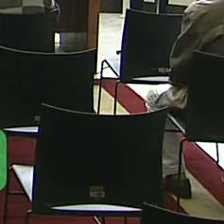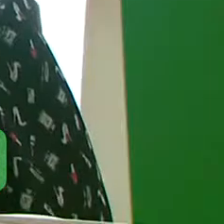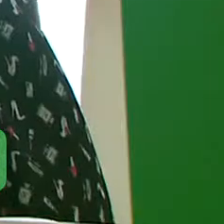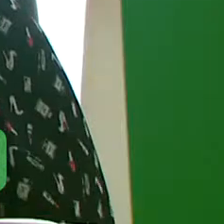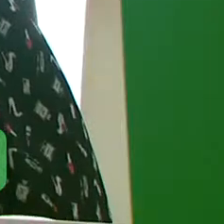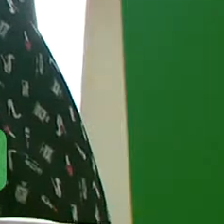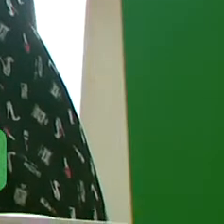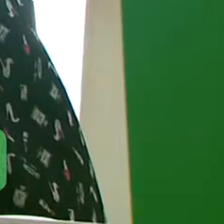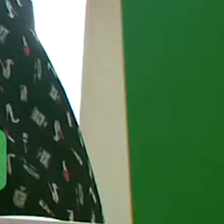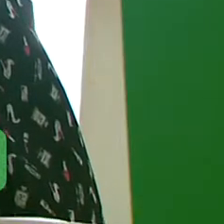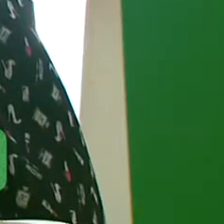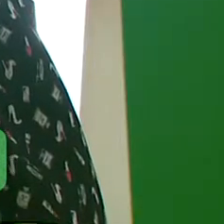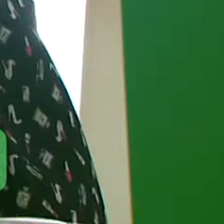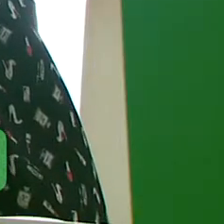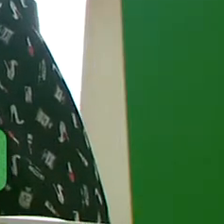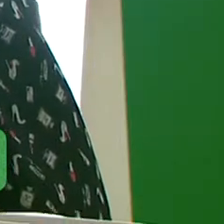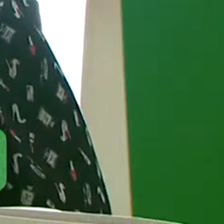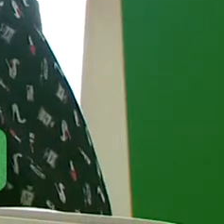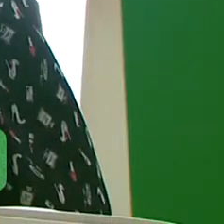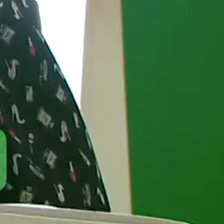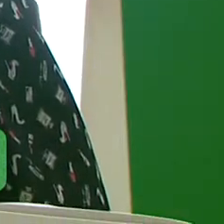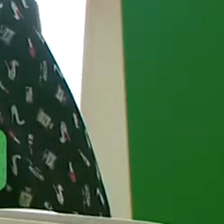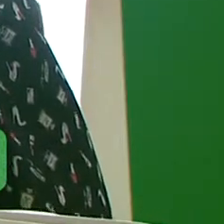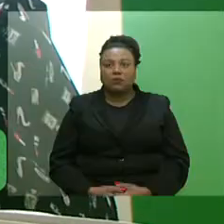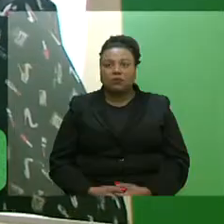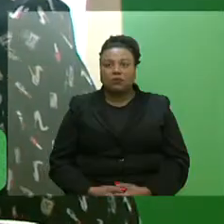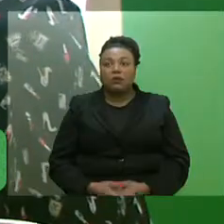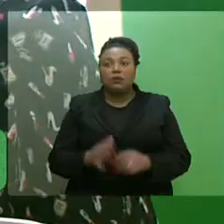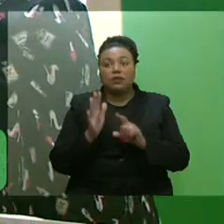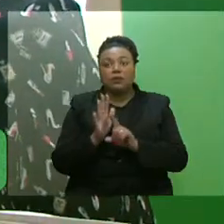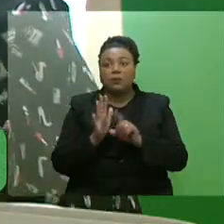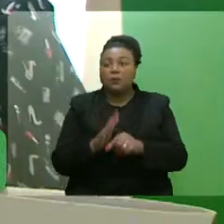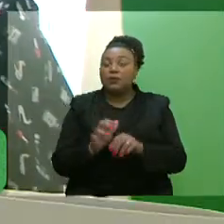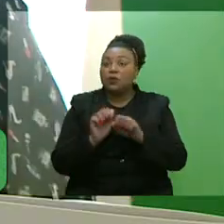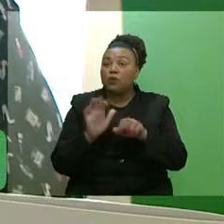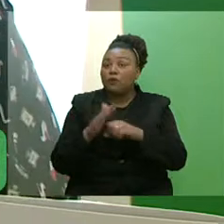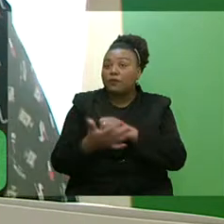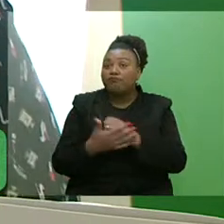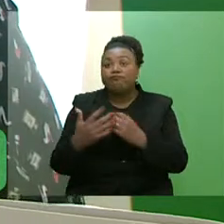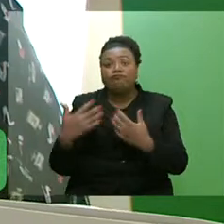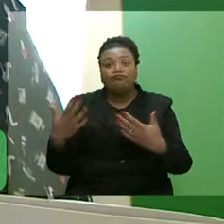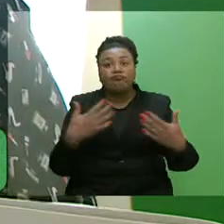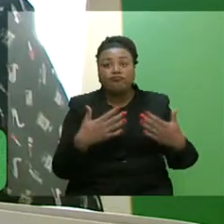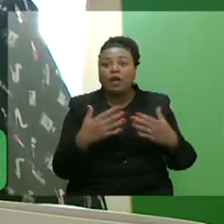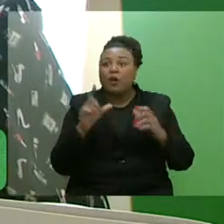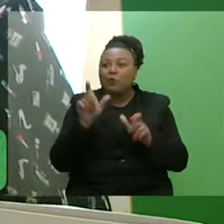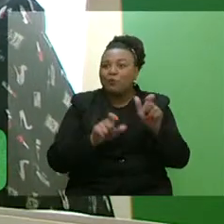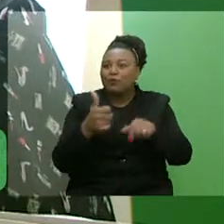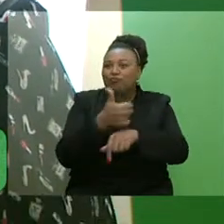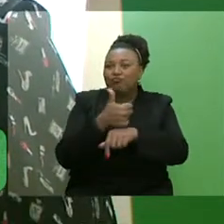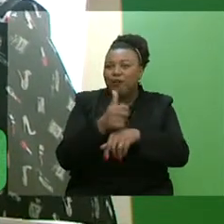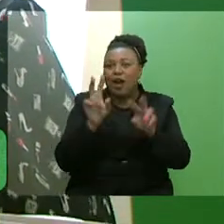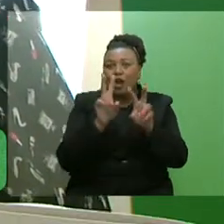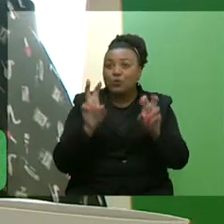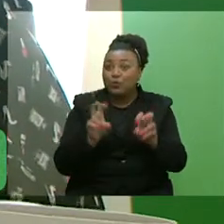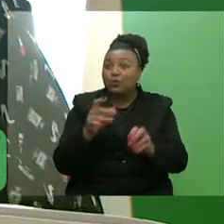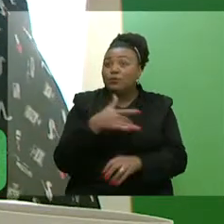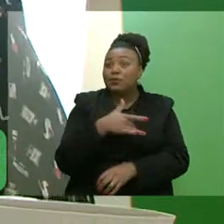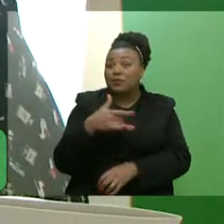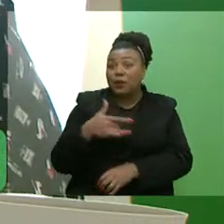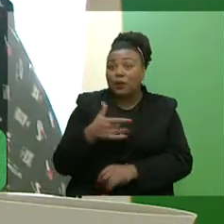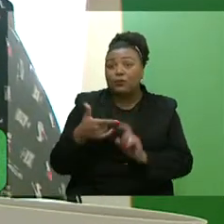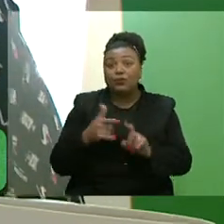Opinião. A pesquisa faz parte do projeto RS Pós-Pandemia, um ciclo de debates com especialistas sobre temas como